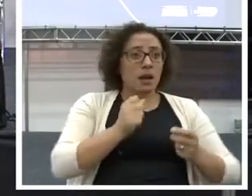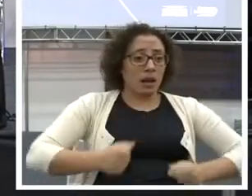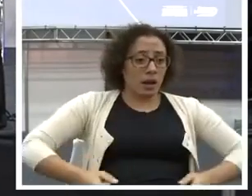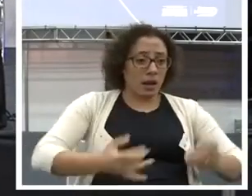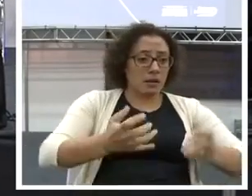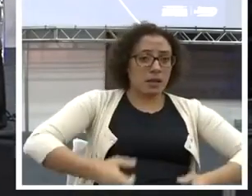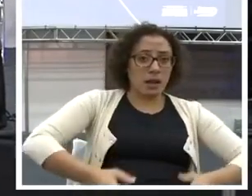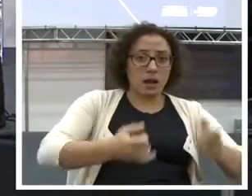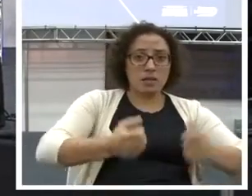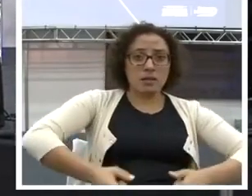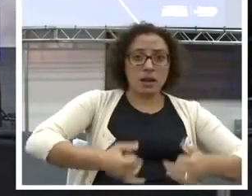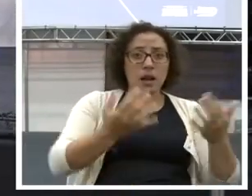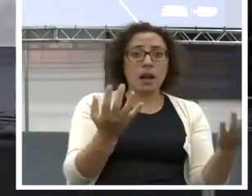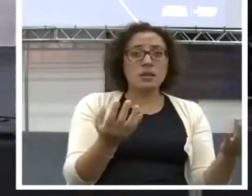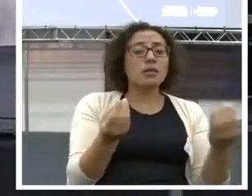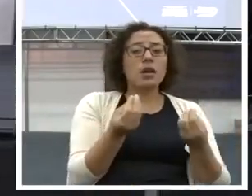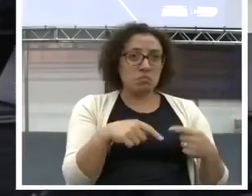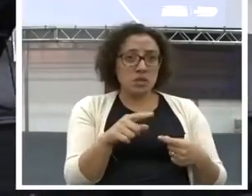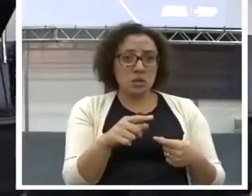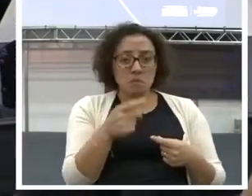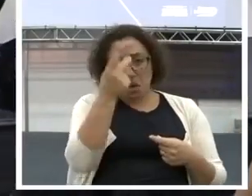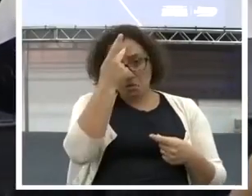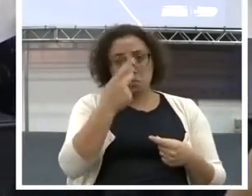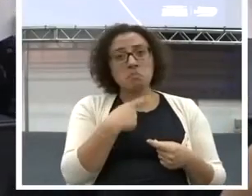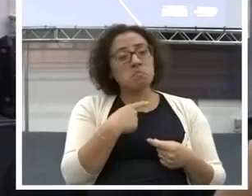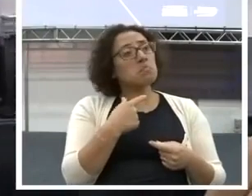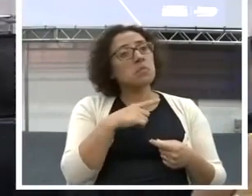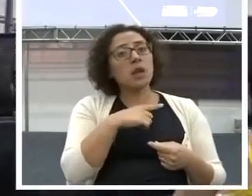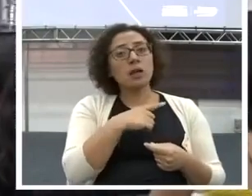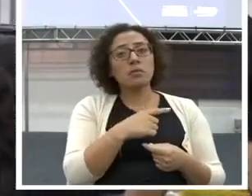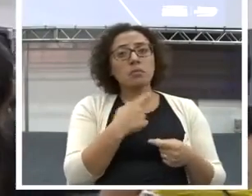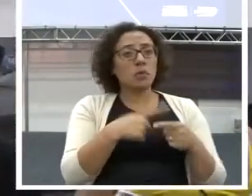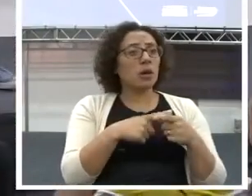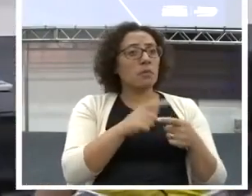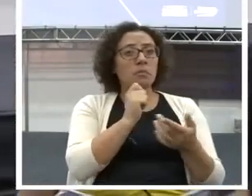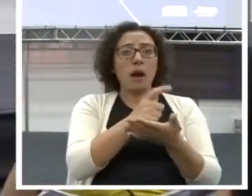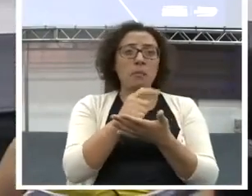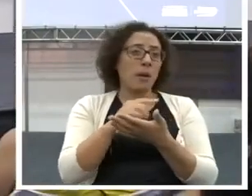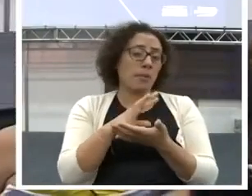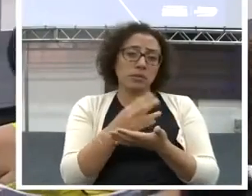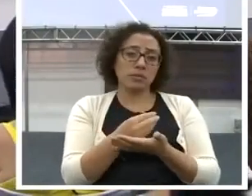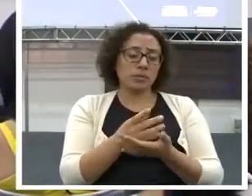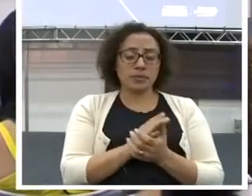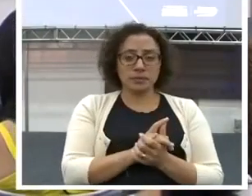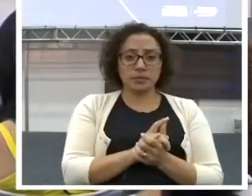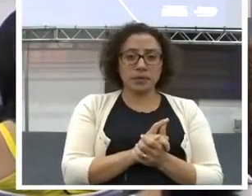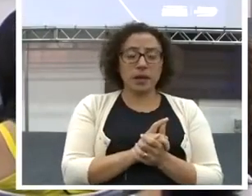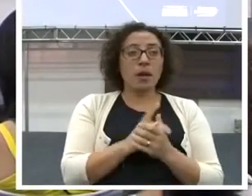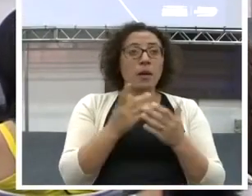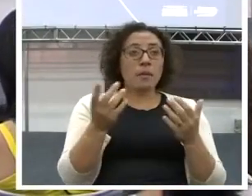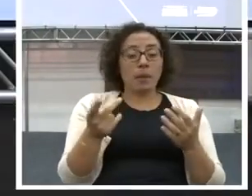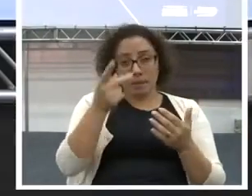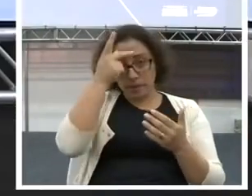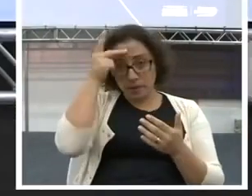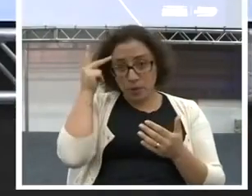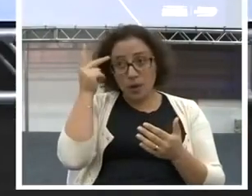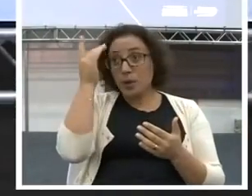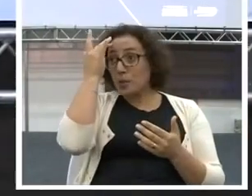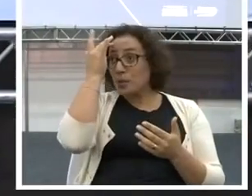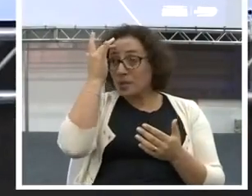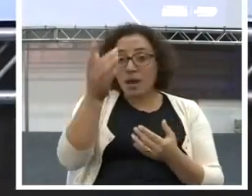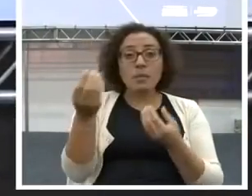Não, mas ele tem independência financeira e não é rico. Olha só. Então, muita gente não sabe querer as coisas.